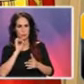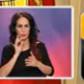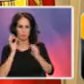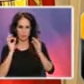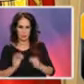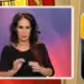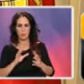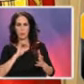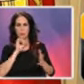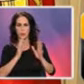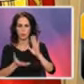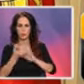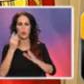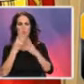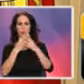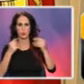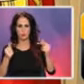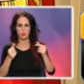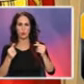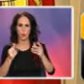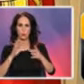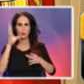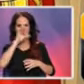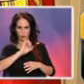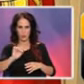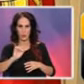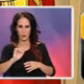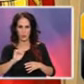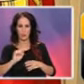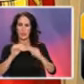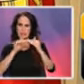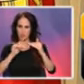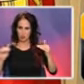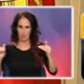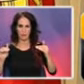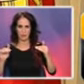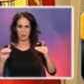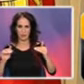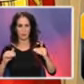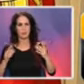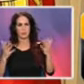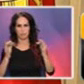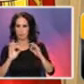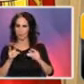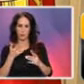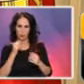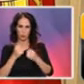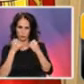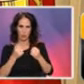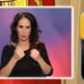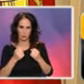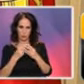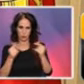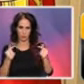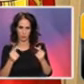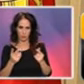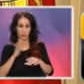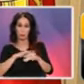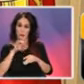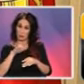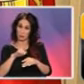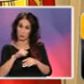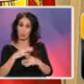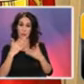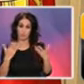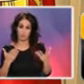para alcançar uma solução governativa estável e duradoura. Esta situação